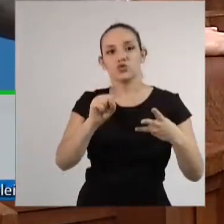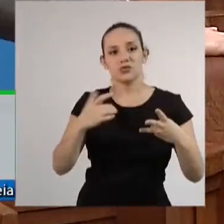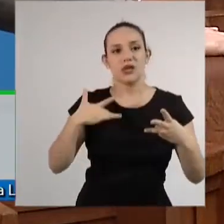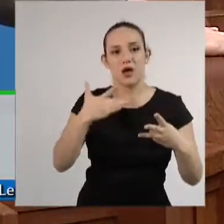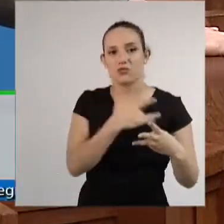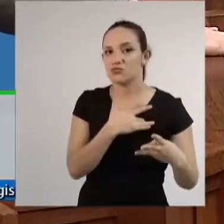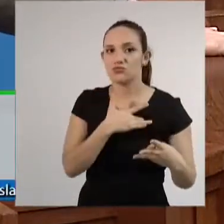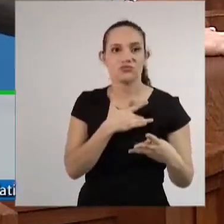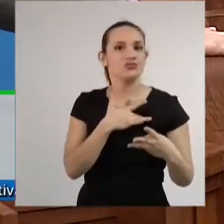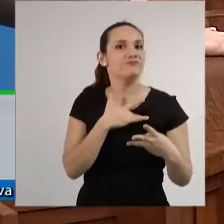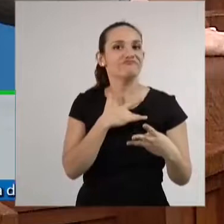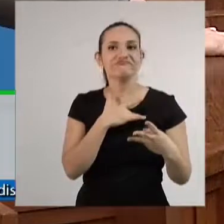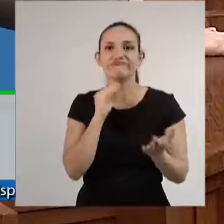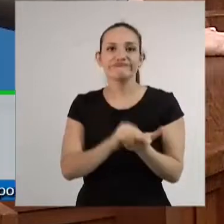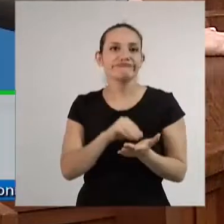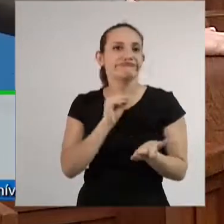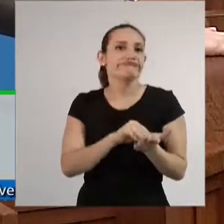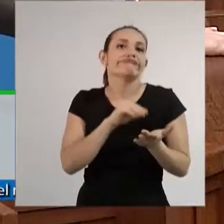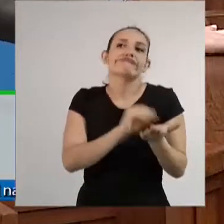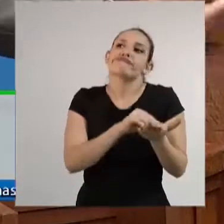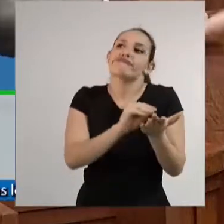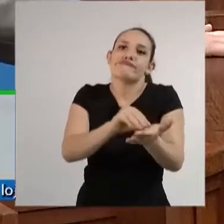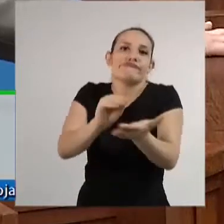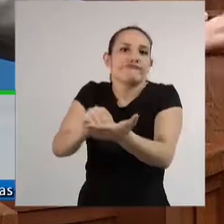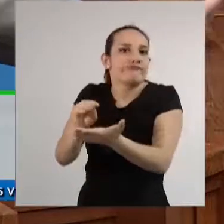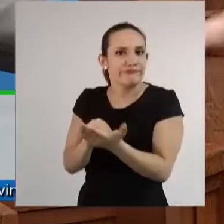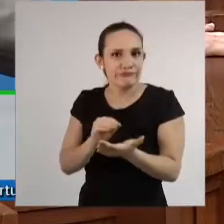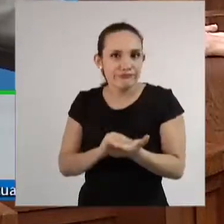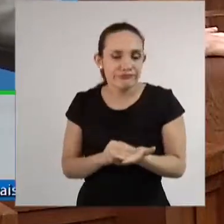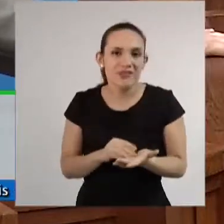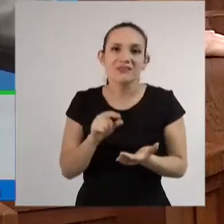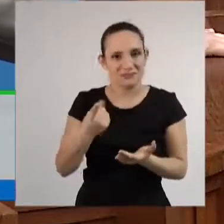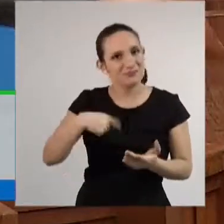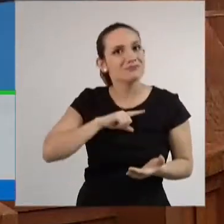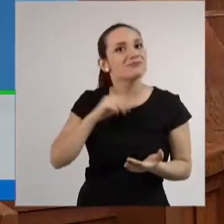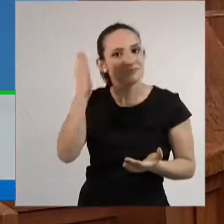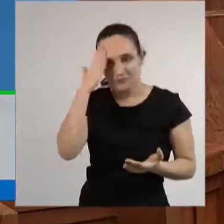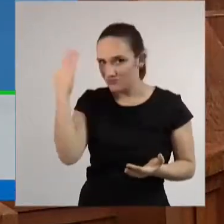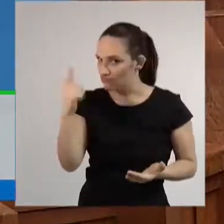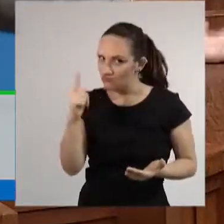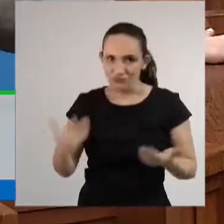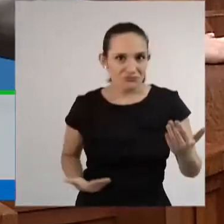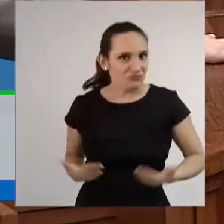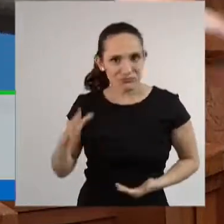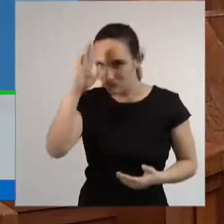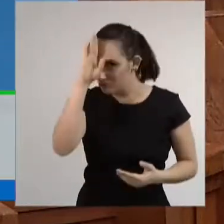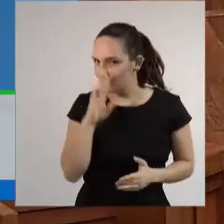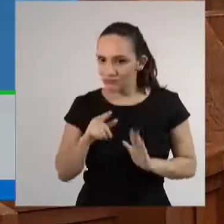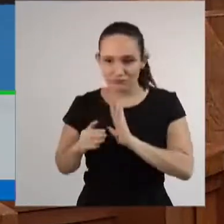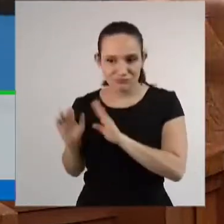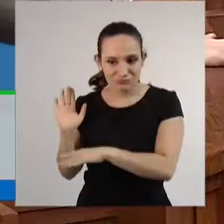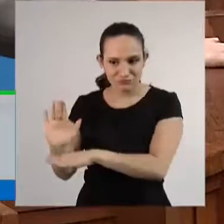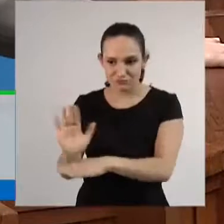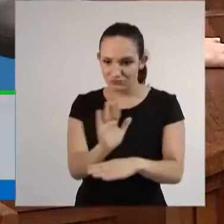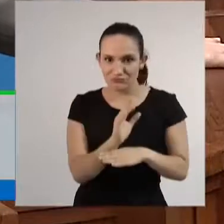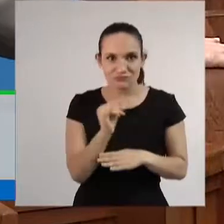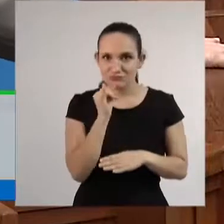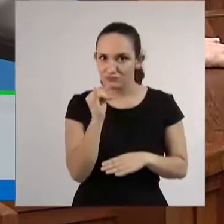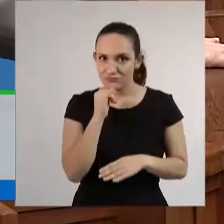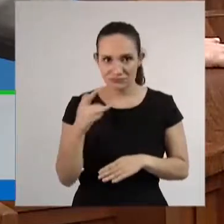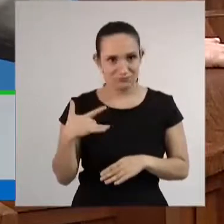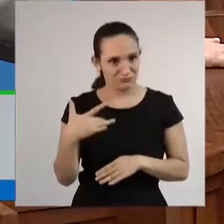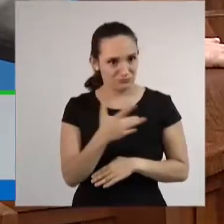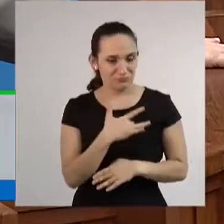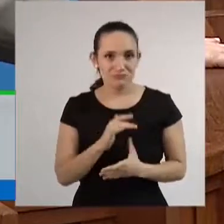e nós sabemos que há uma lacuna imensa na oferta de serviços, especialmente no serviço de média e